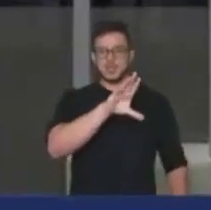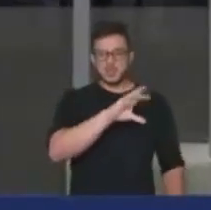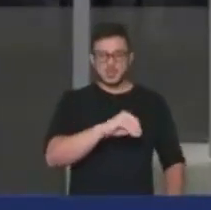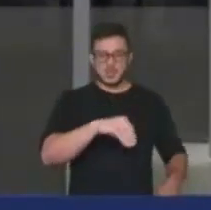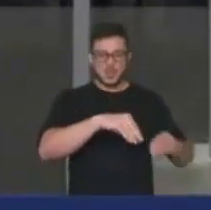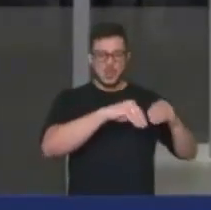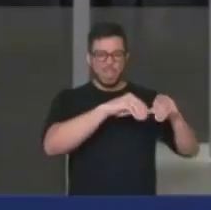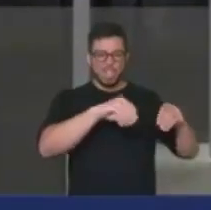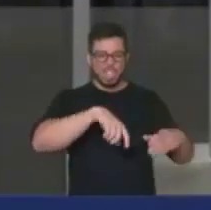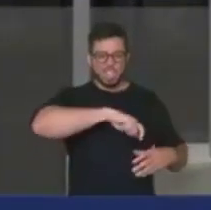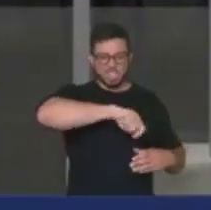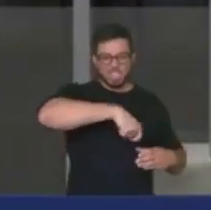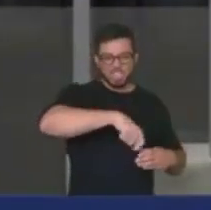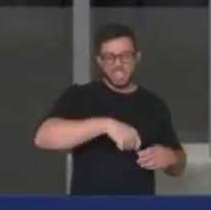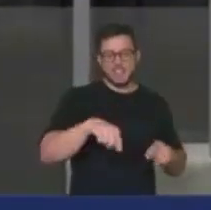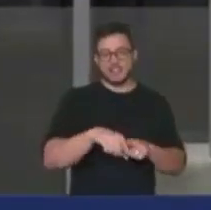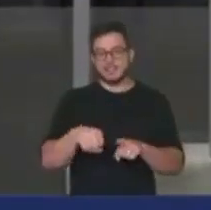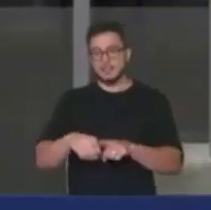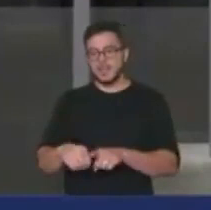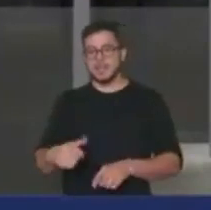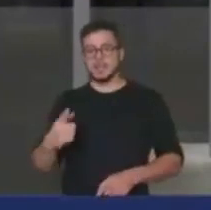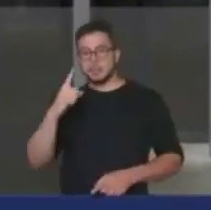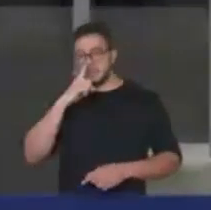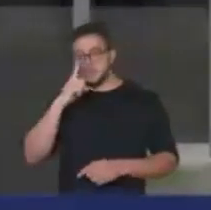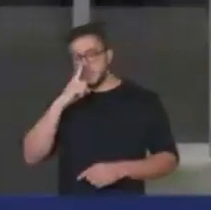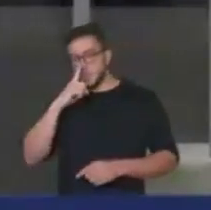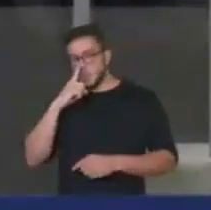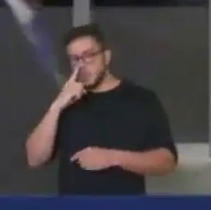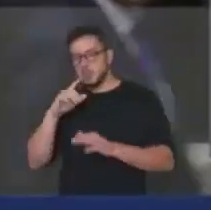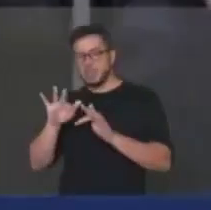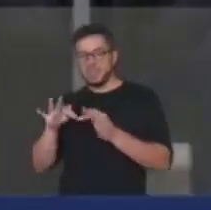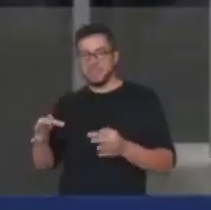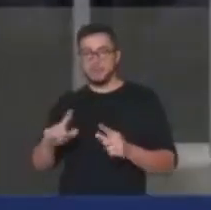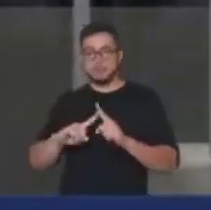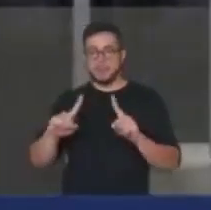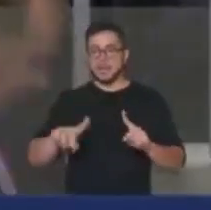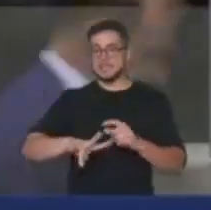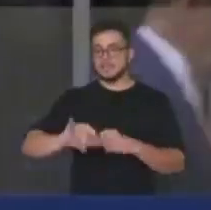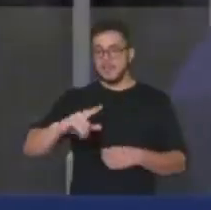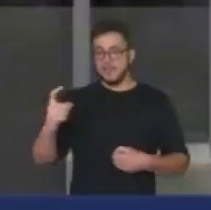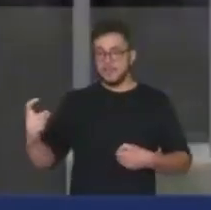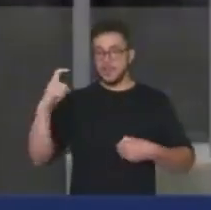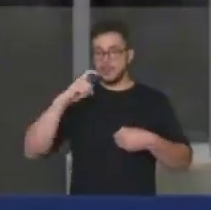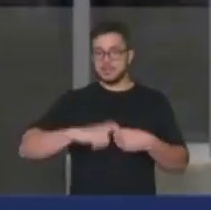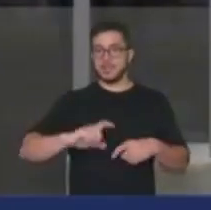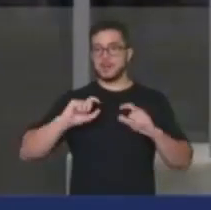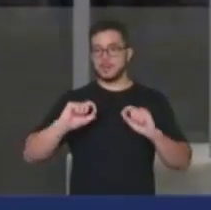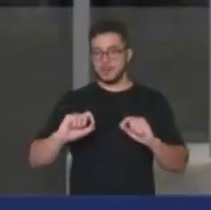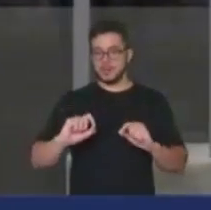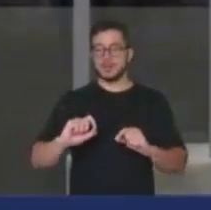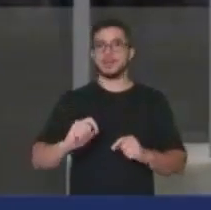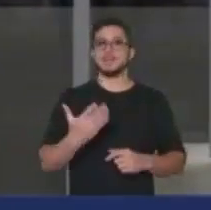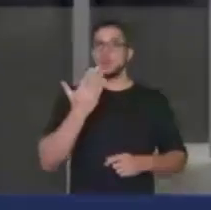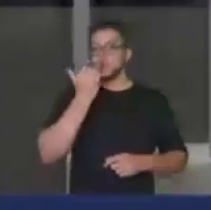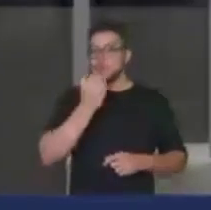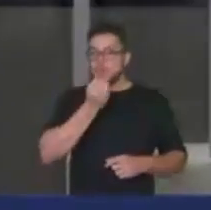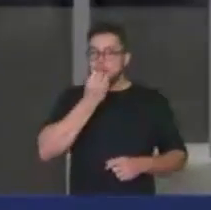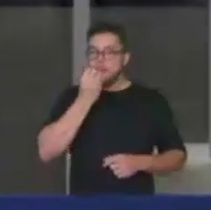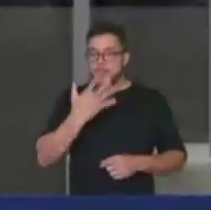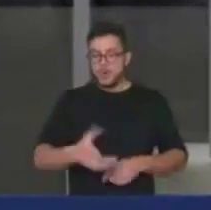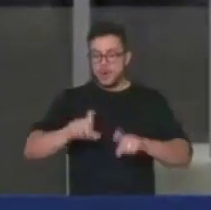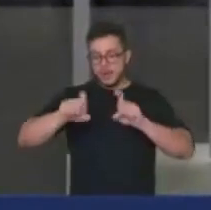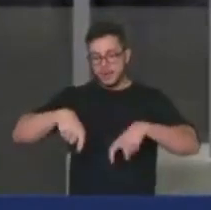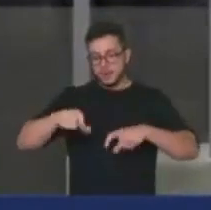da Alimentação Escolar da Agricultura Familiar para as crianças, os estudantes em Minas Gerais. Então, parabéns